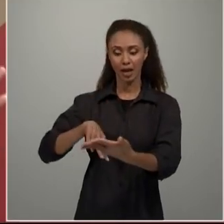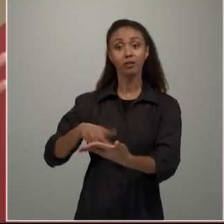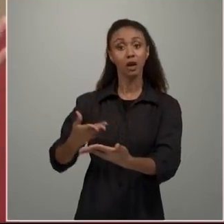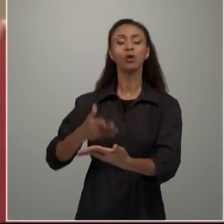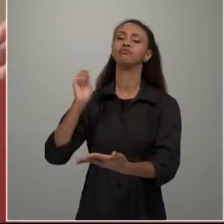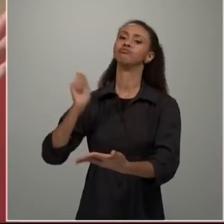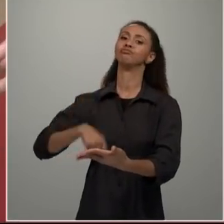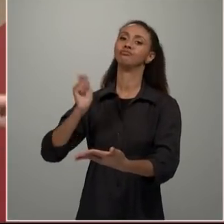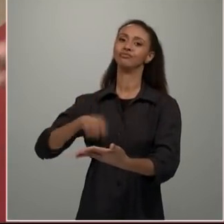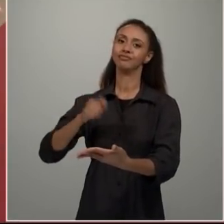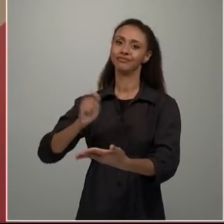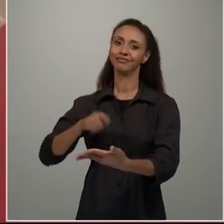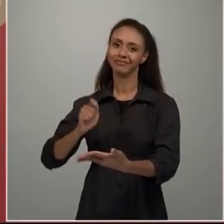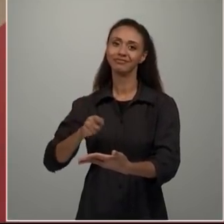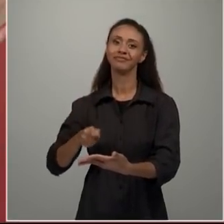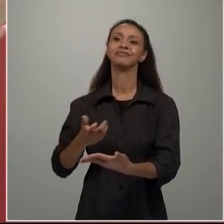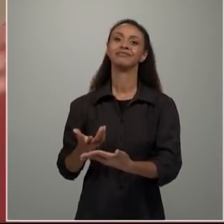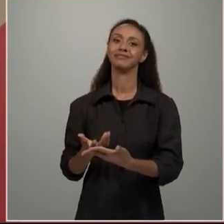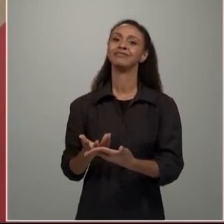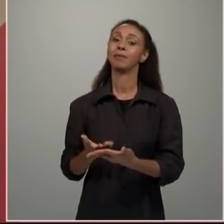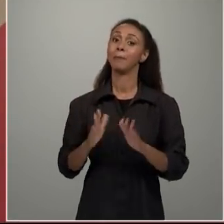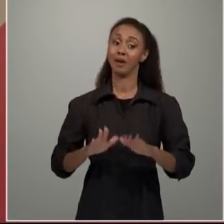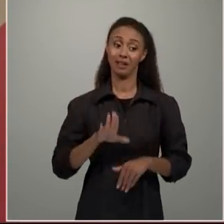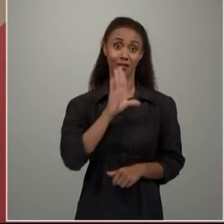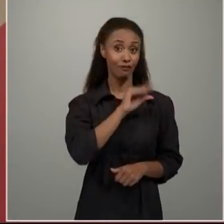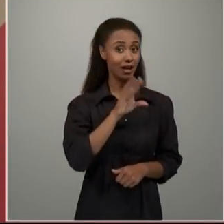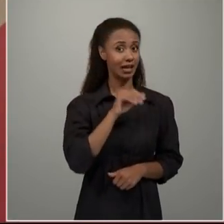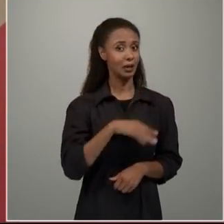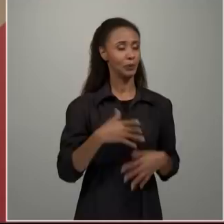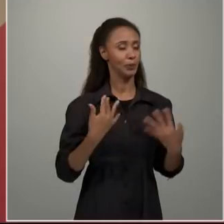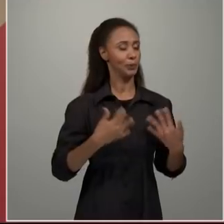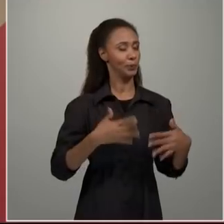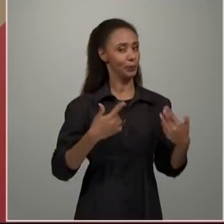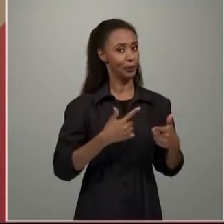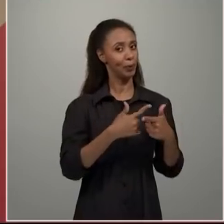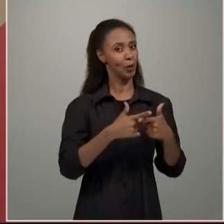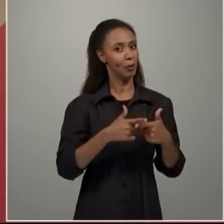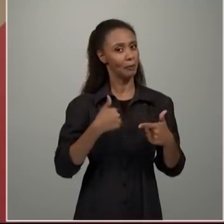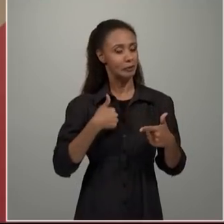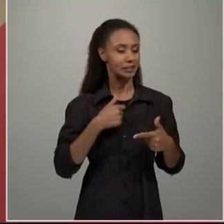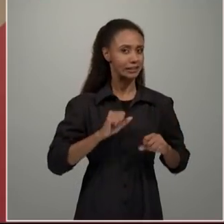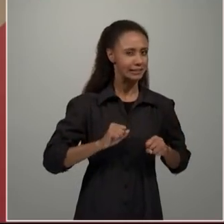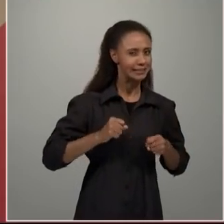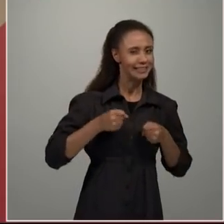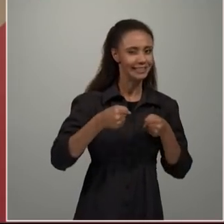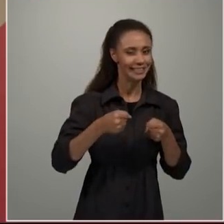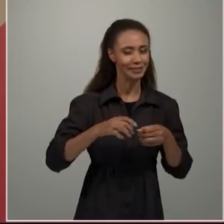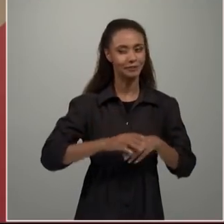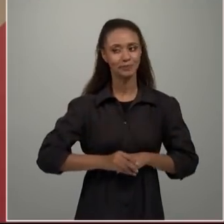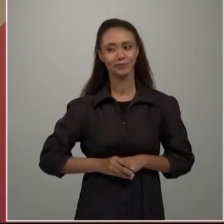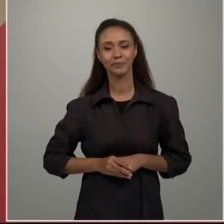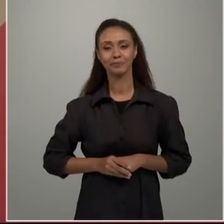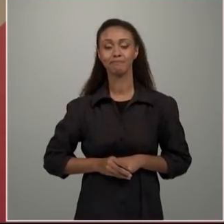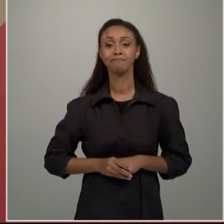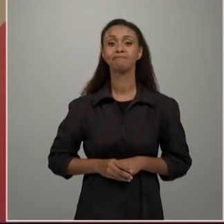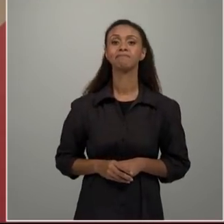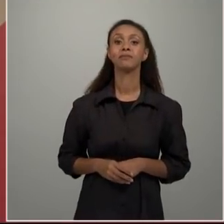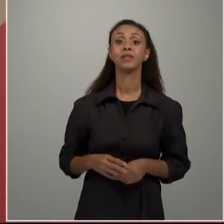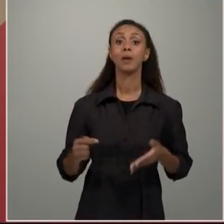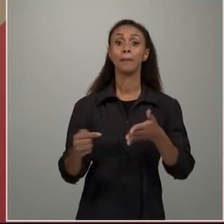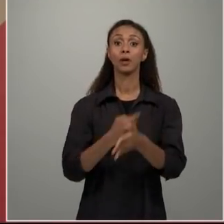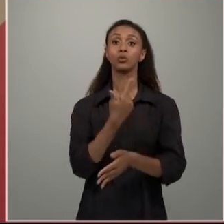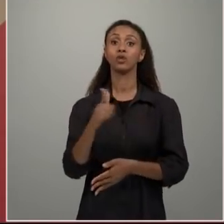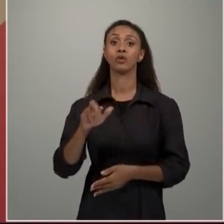ver o hablar é só um problema mas eu vou dar um jeitinho isso tá aí eu tenho aqui deixa eu ver a roseli